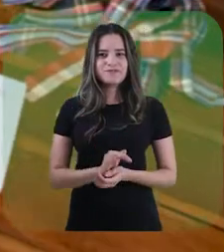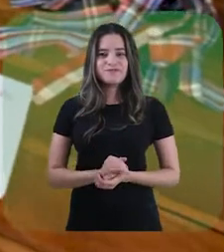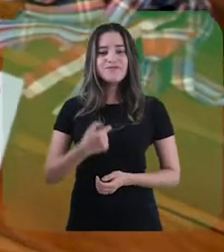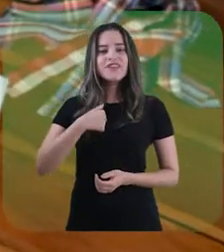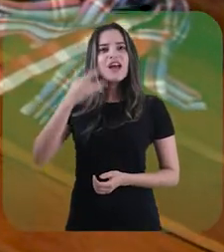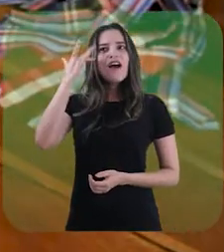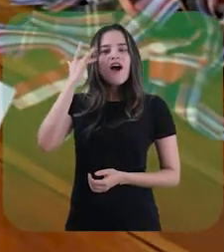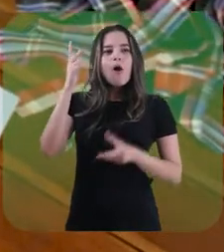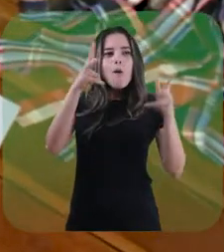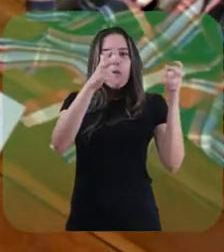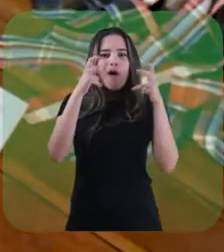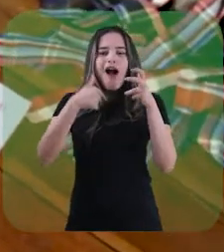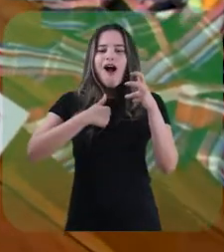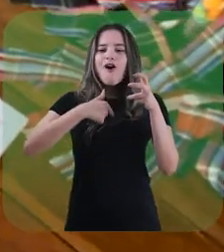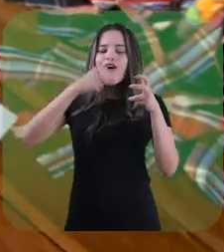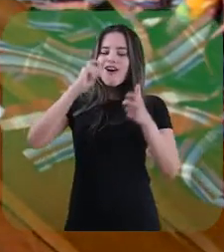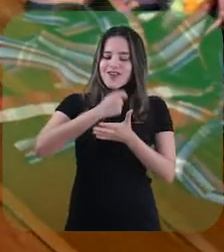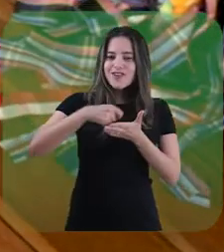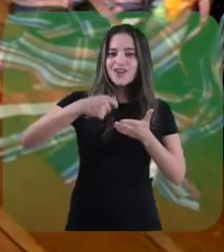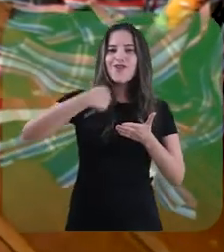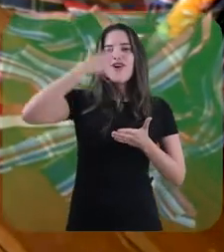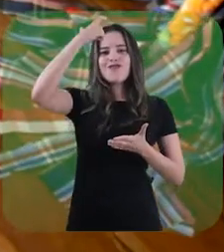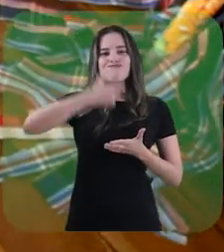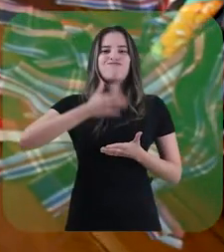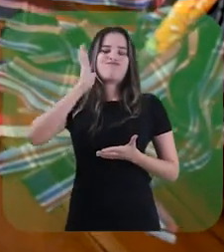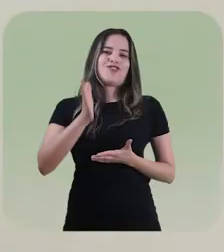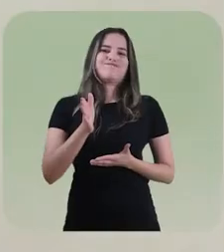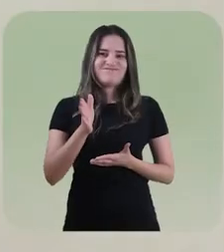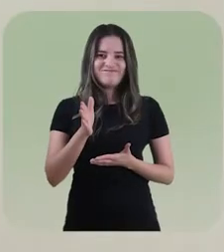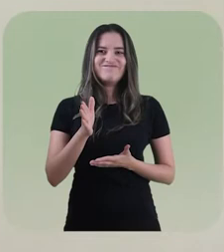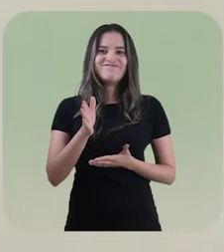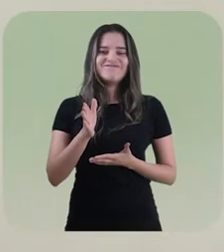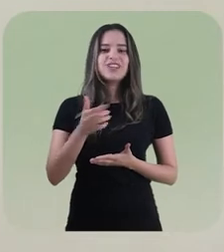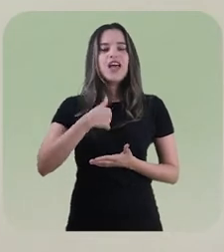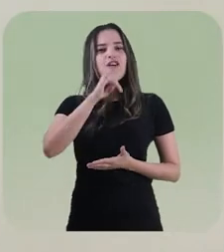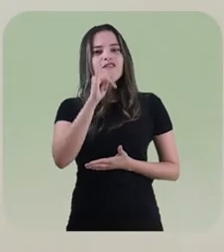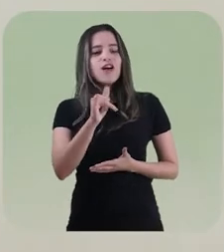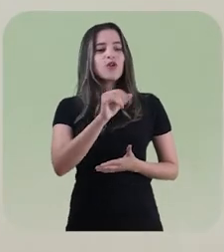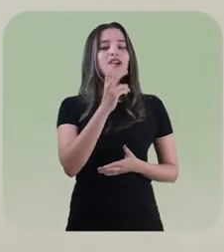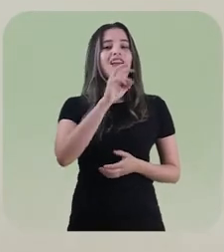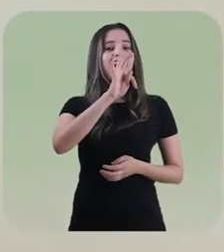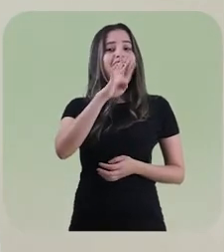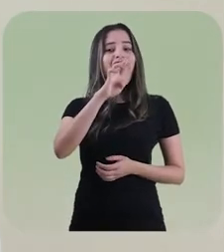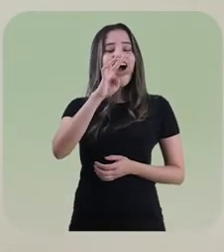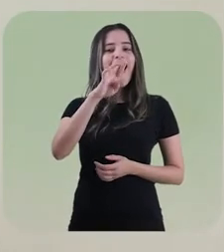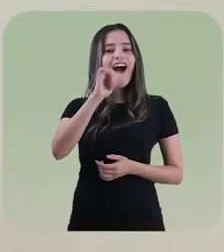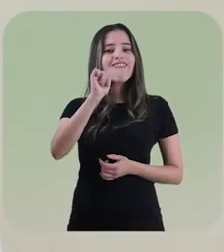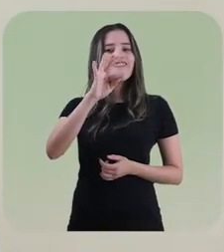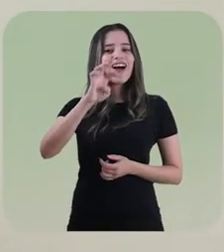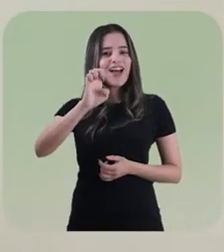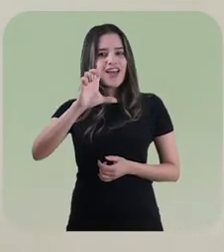eu acho que quando eu percebi que eu queria ser escritor já era nem nem sabia eu digo que o Rafael vitoriense